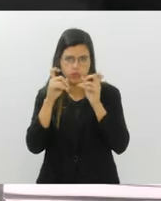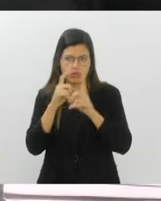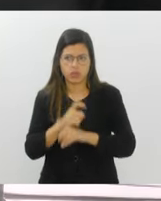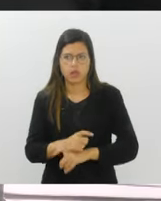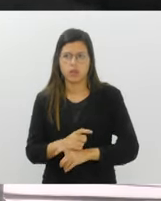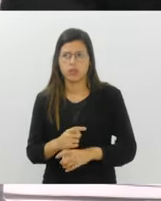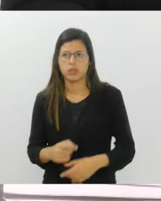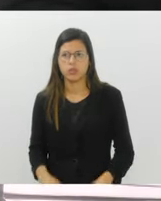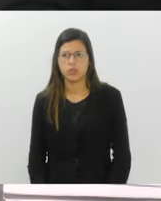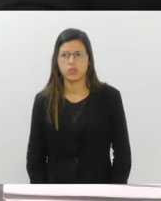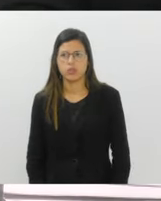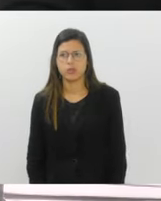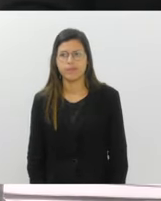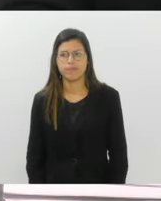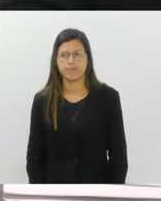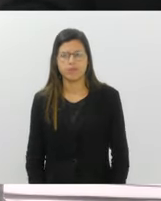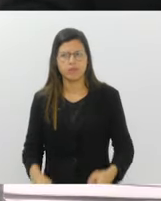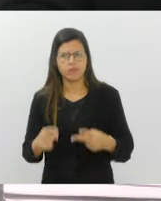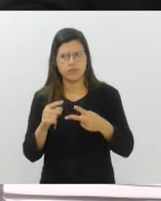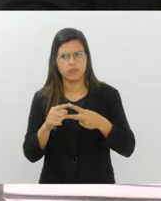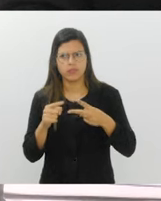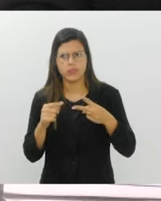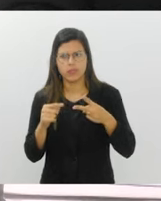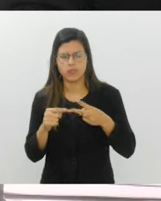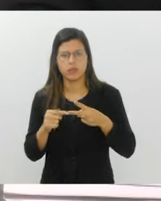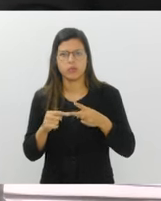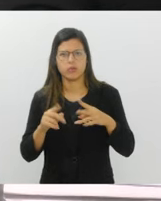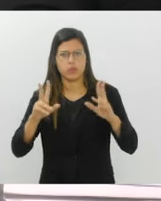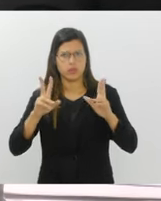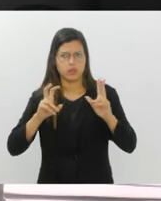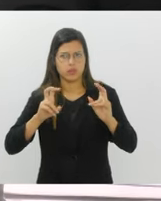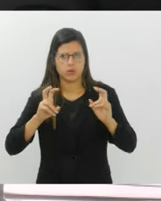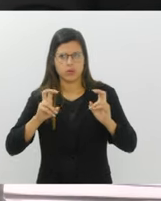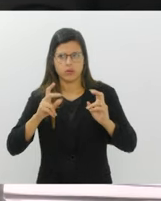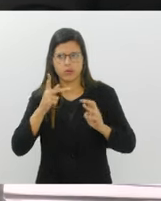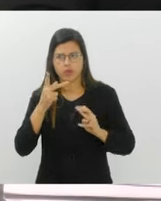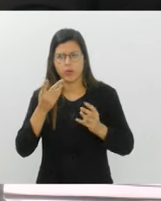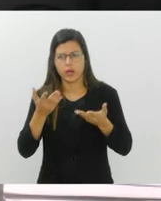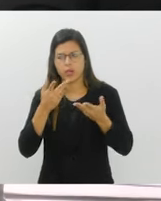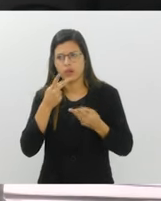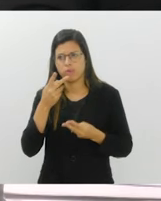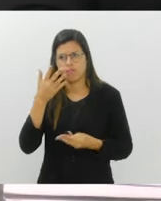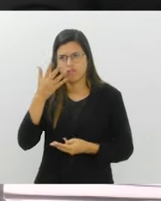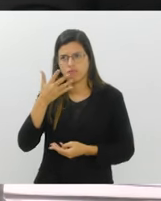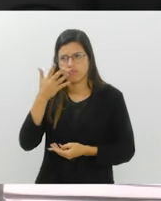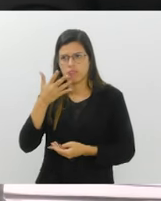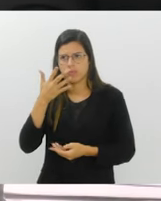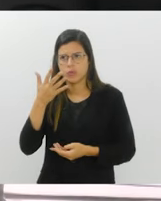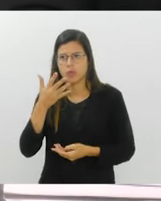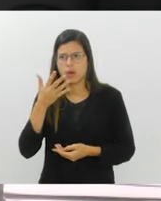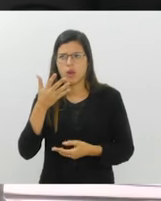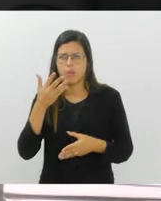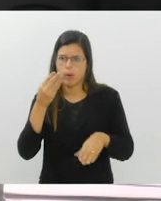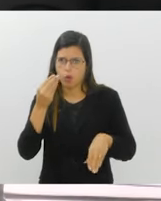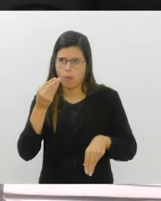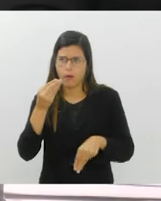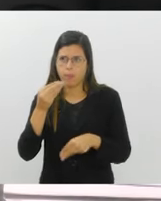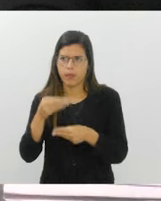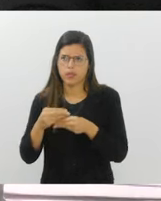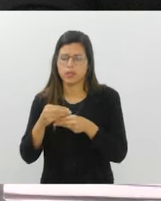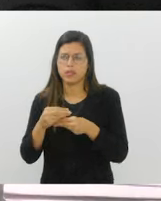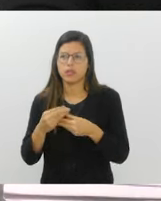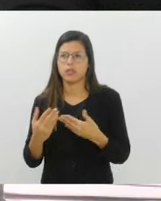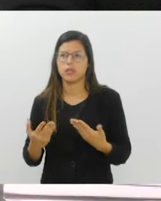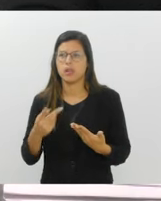são essas duas questões que eu diria que eu gostaria de destacar para complementar